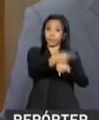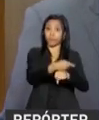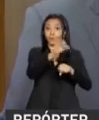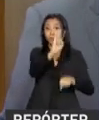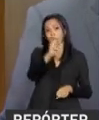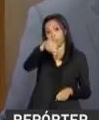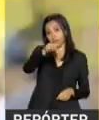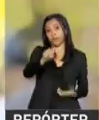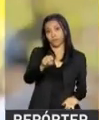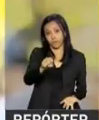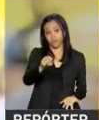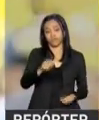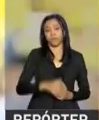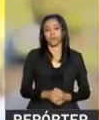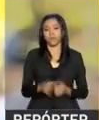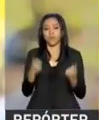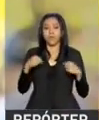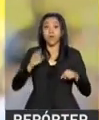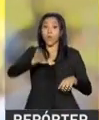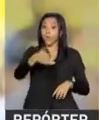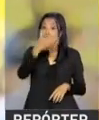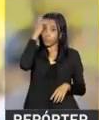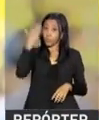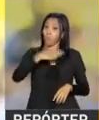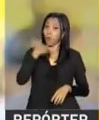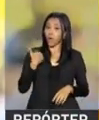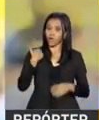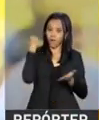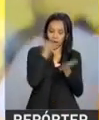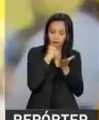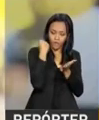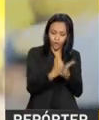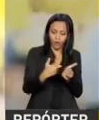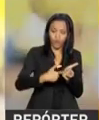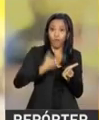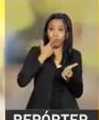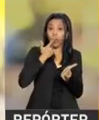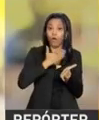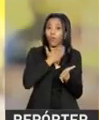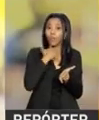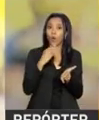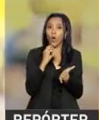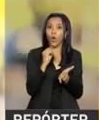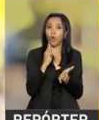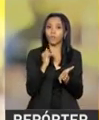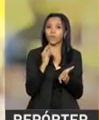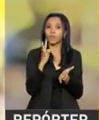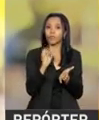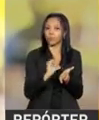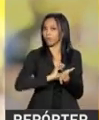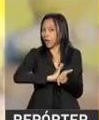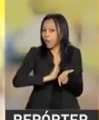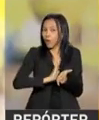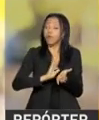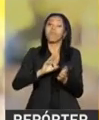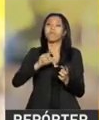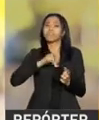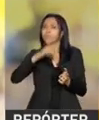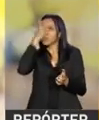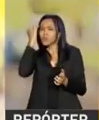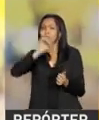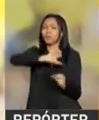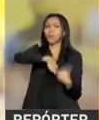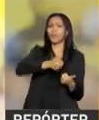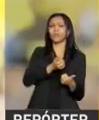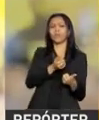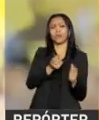para desbloquear o benefício. Quando uma pessoa morre, os cartórios informam o óbito ao INSS, mas tem gente que altera o sobrenome ao se